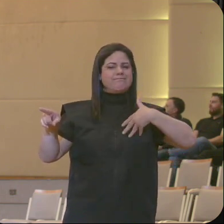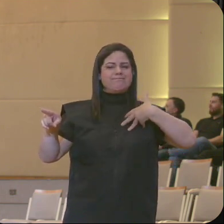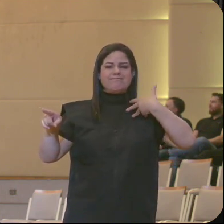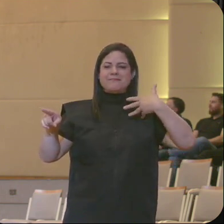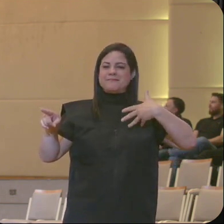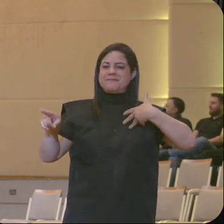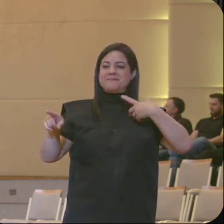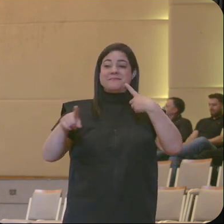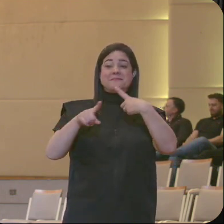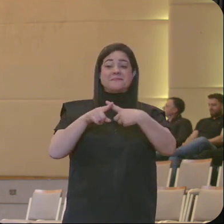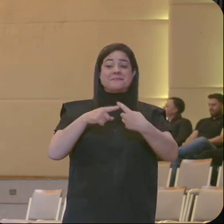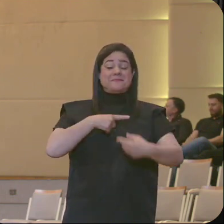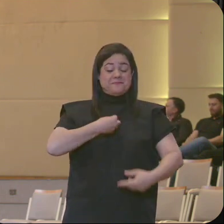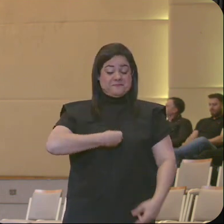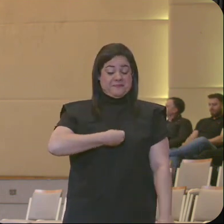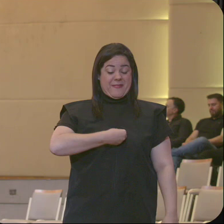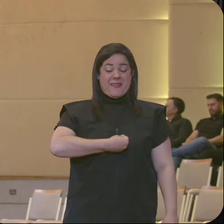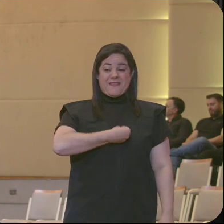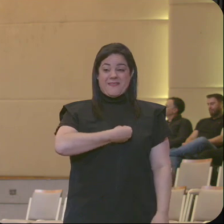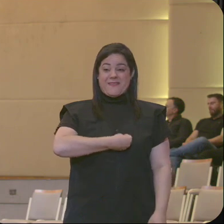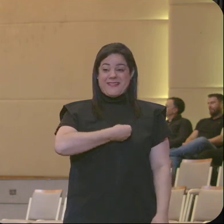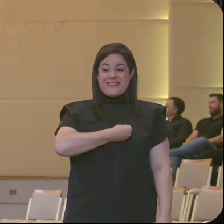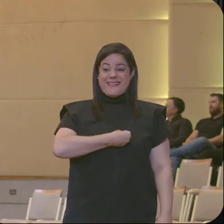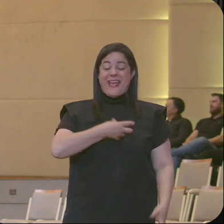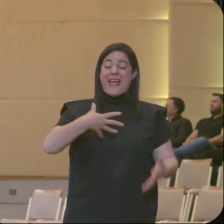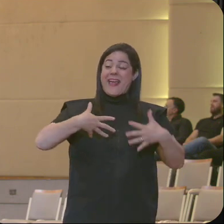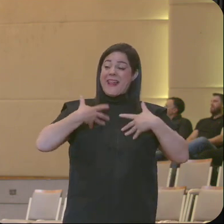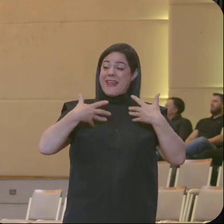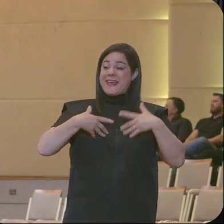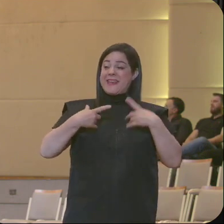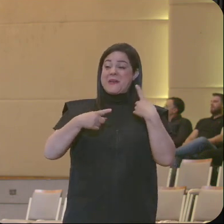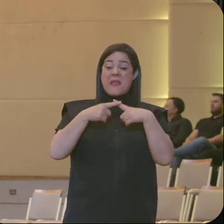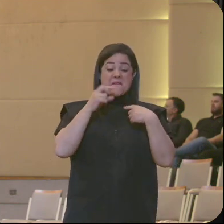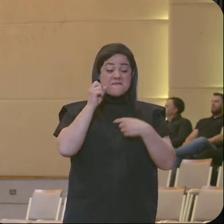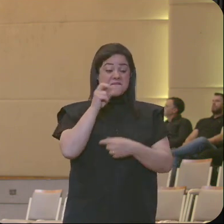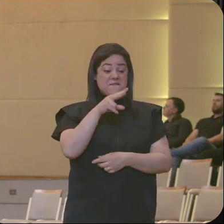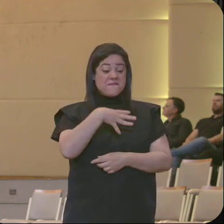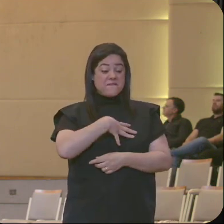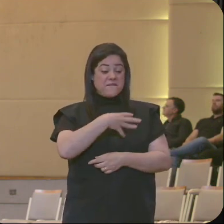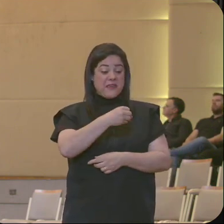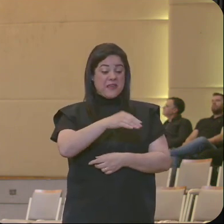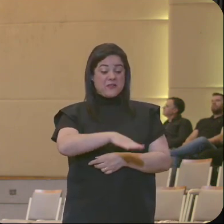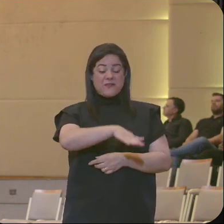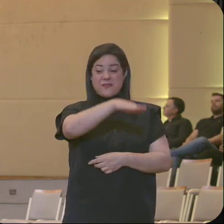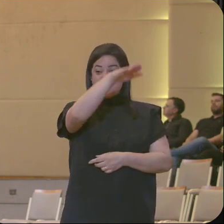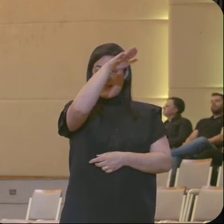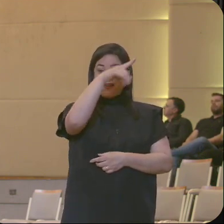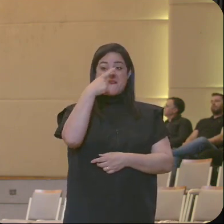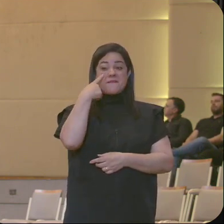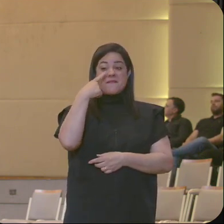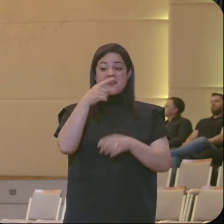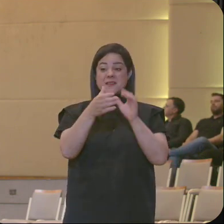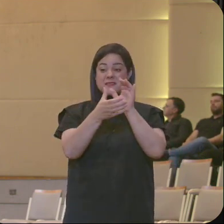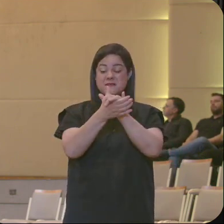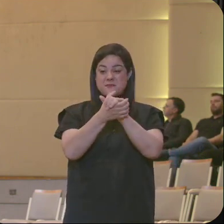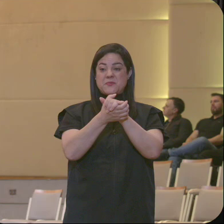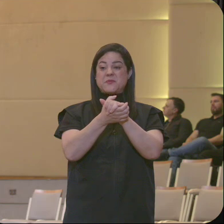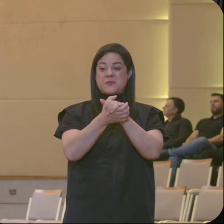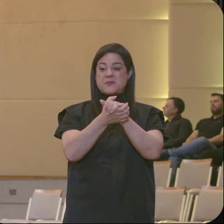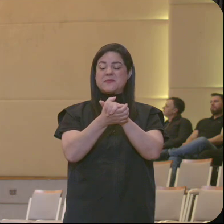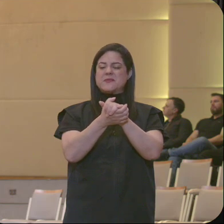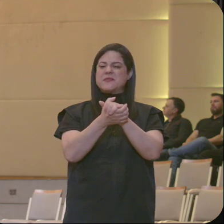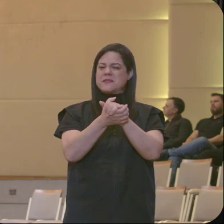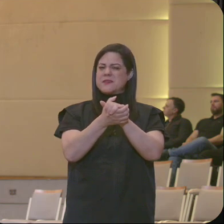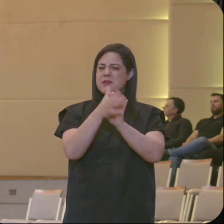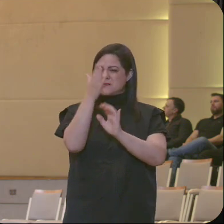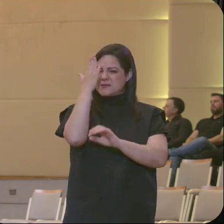Alegria por estar vivo. Alegria por ver o seu filho crescer, por ver a sua esposa. E sabe